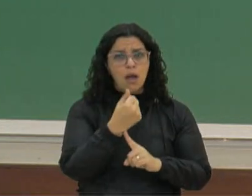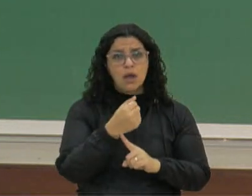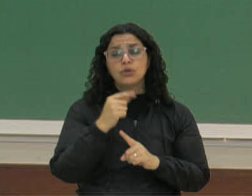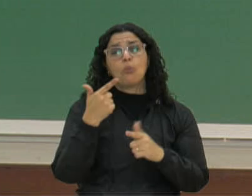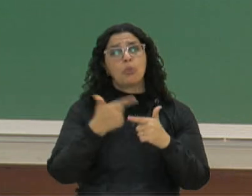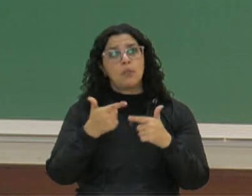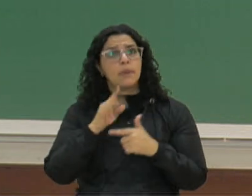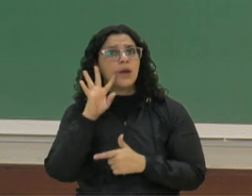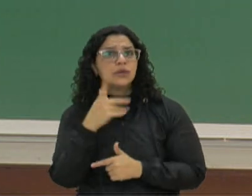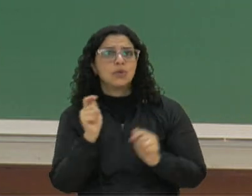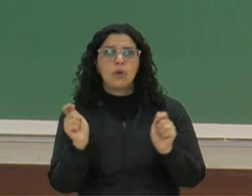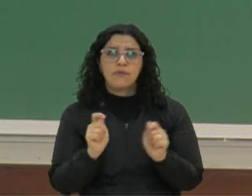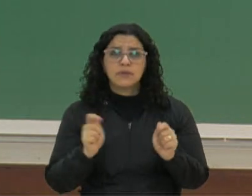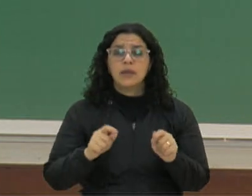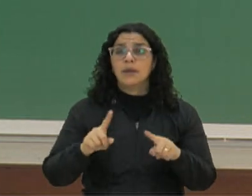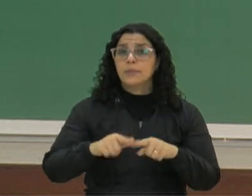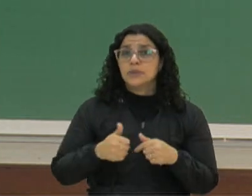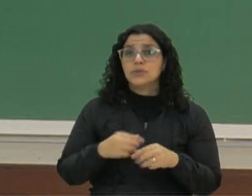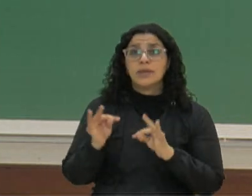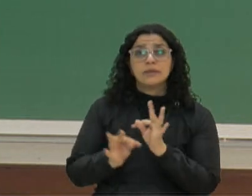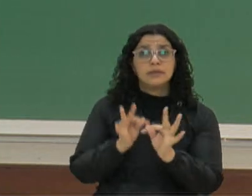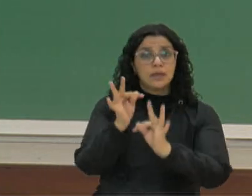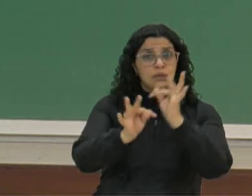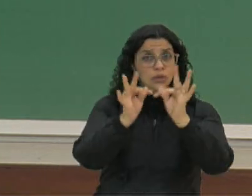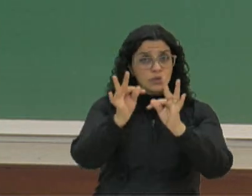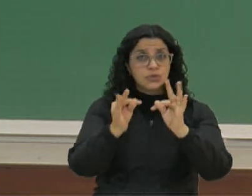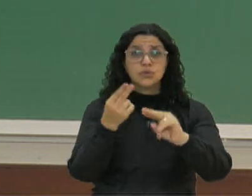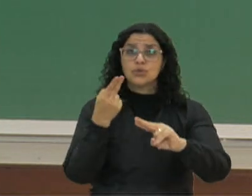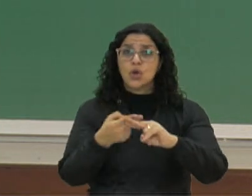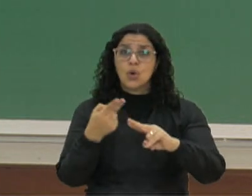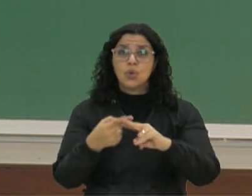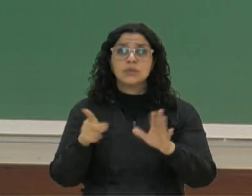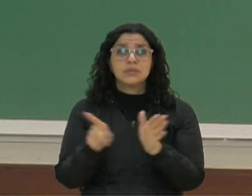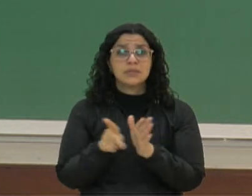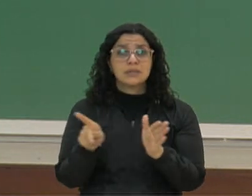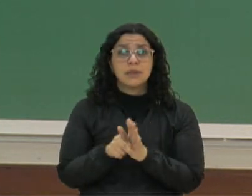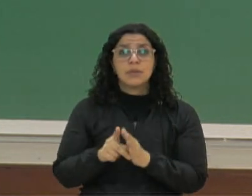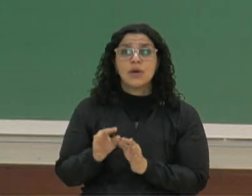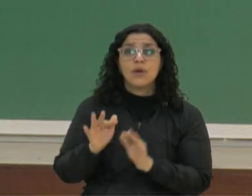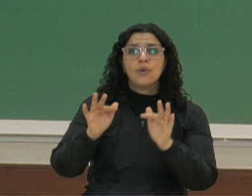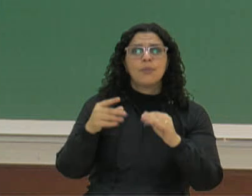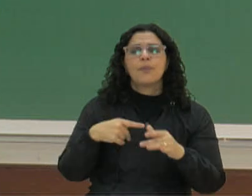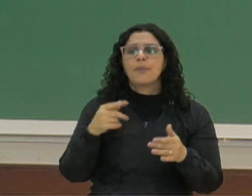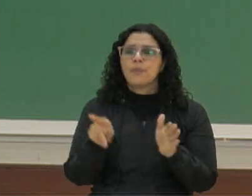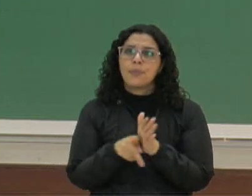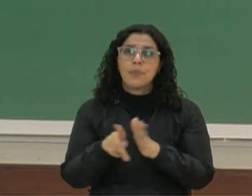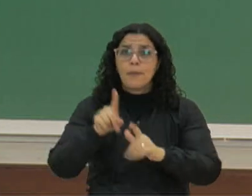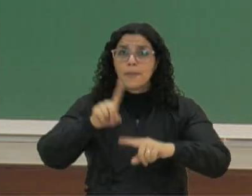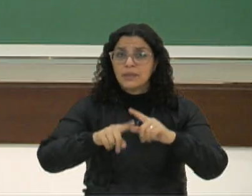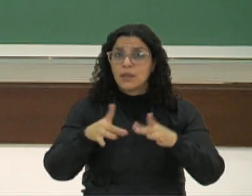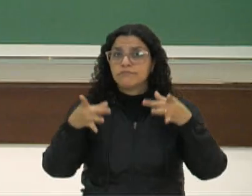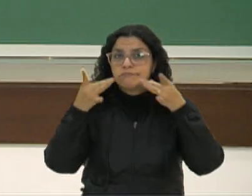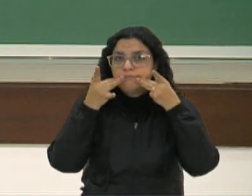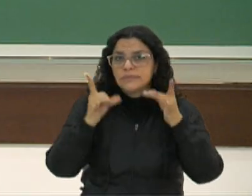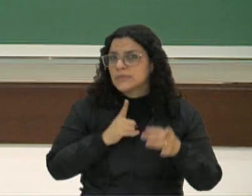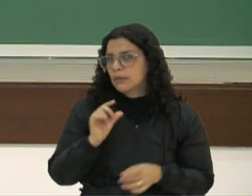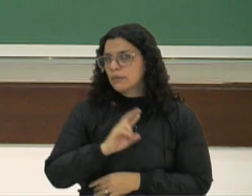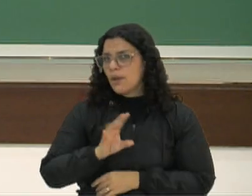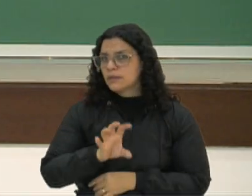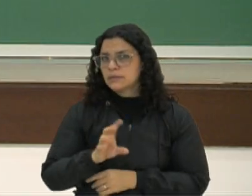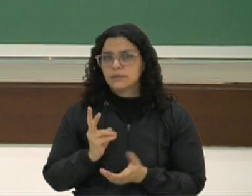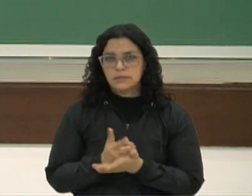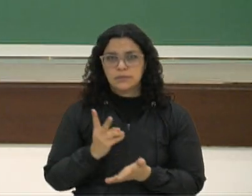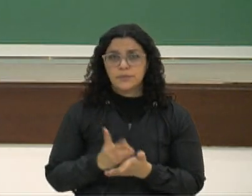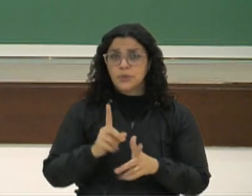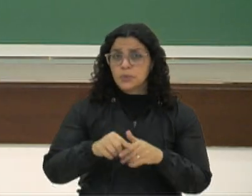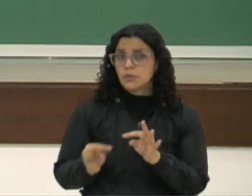de um problema. Não necessariamente a tecnologia vai resultar num produto tecnológico físico, material concreto. E